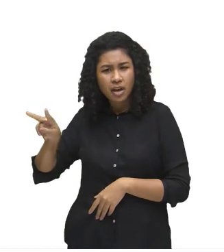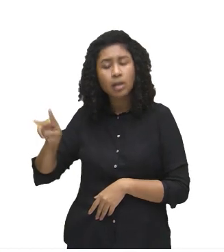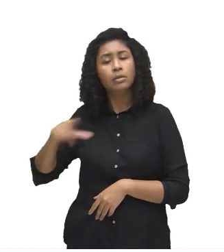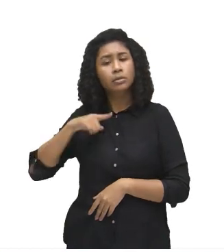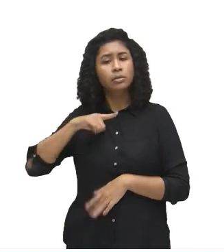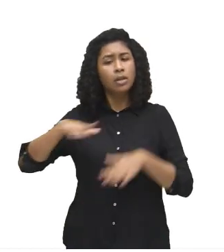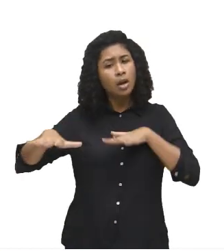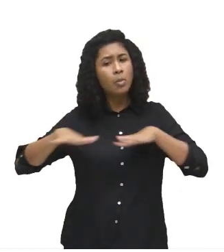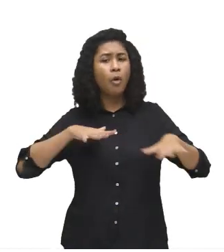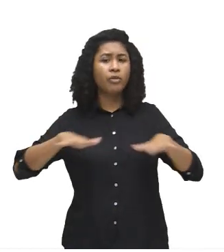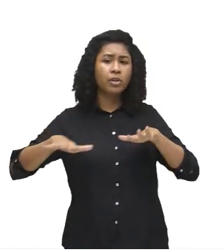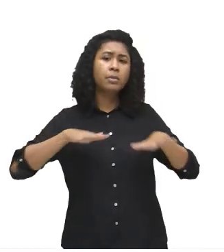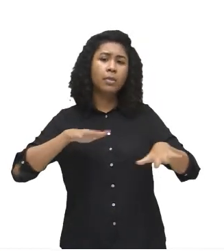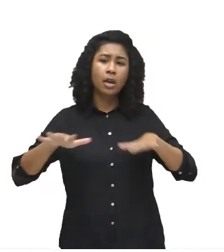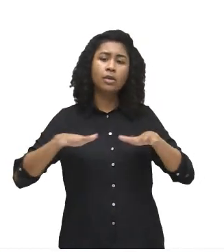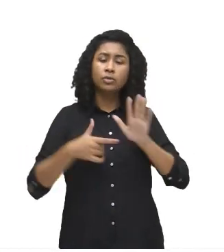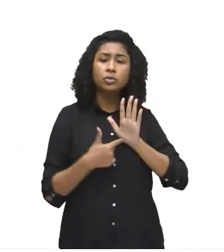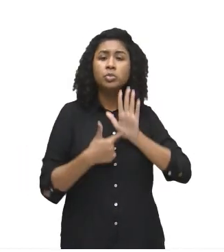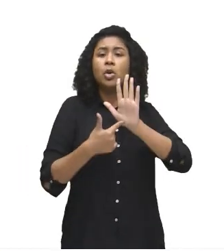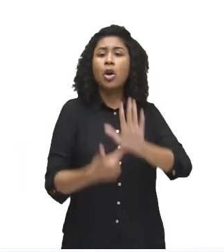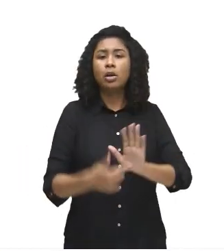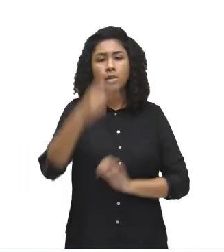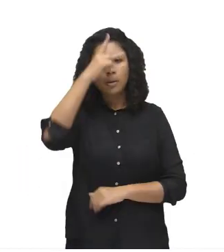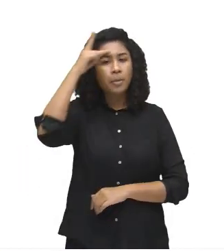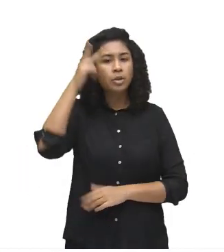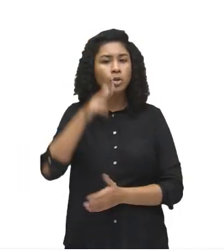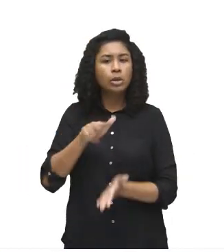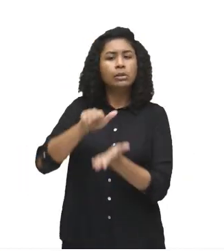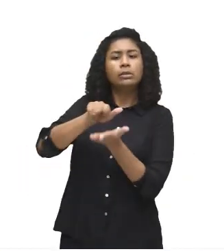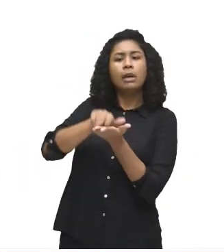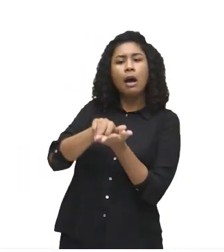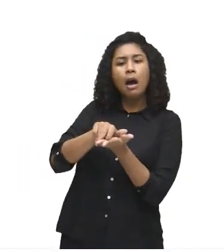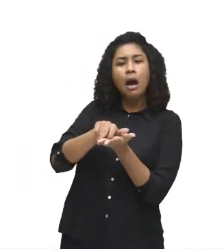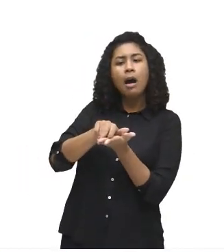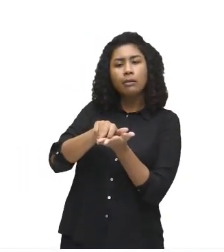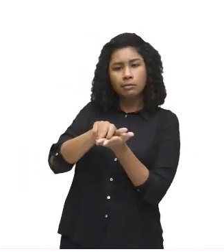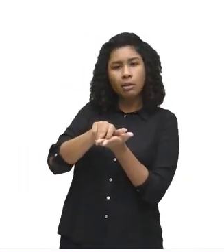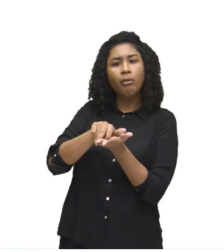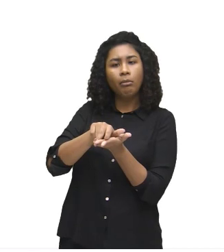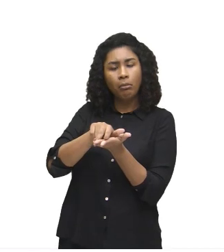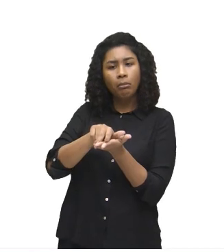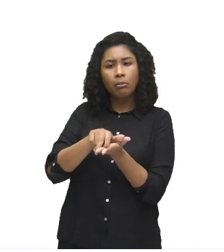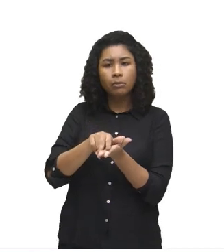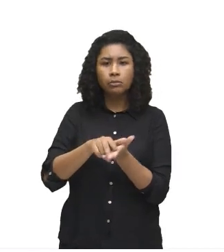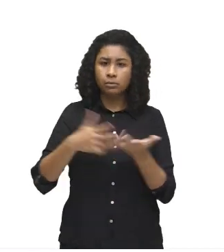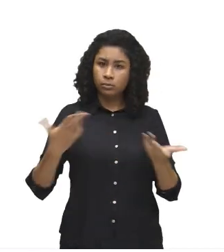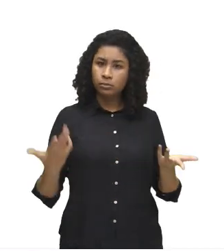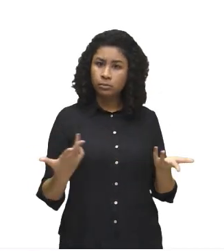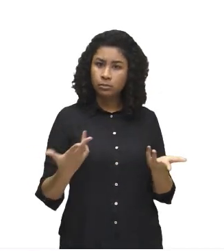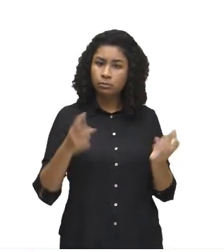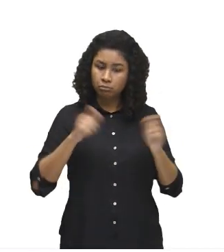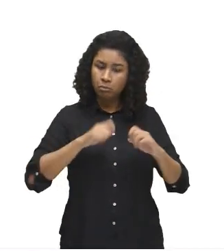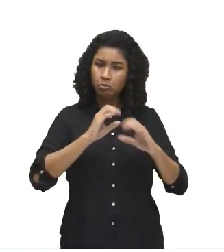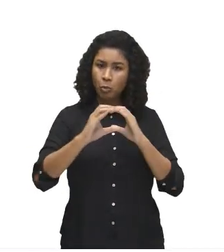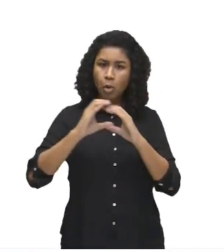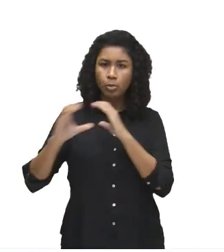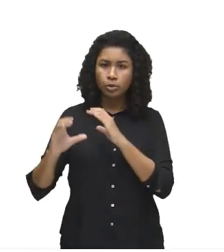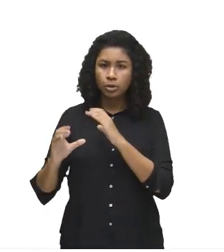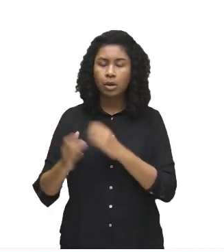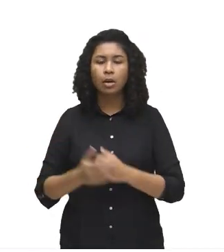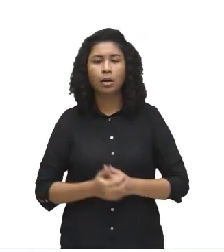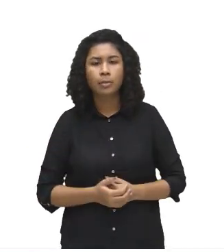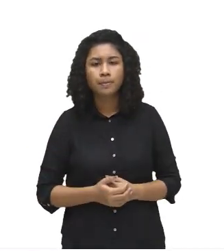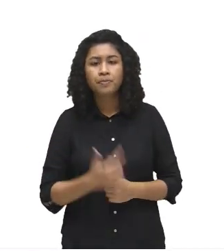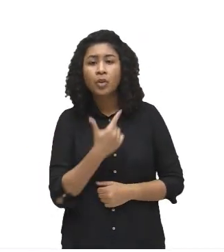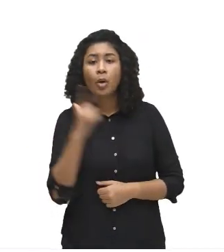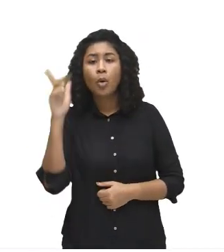diz muito. A pessoa deitada aí, por exemplo, né, na maca, diz muito também. Observe aí, as